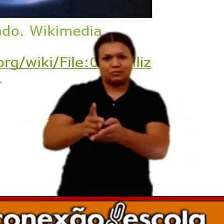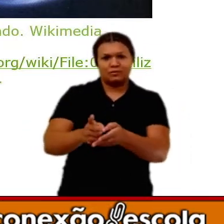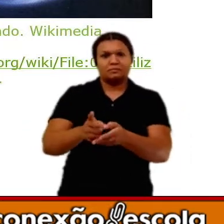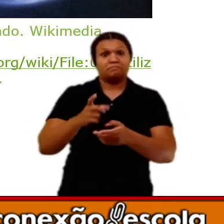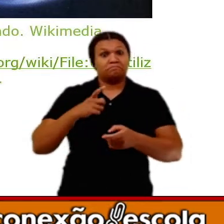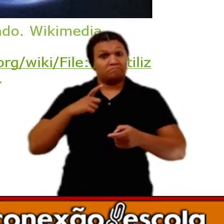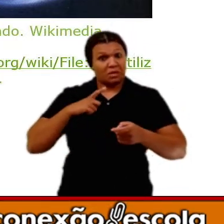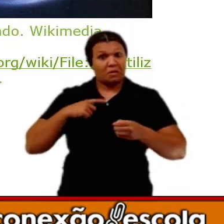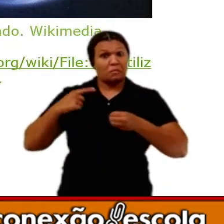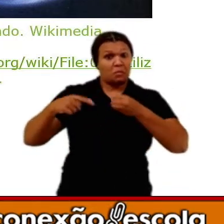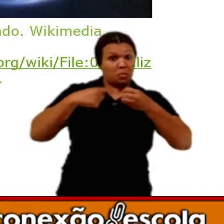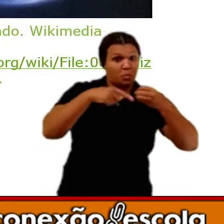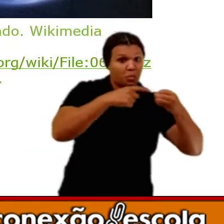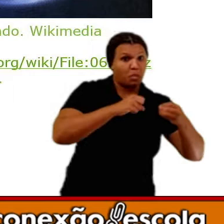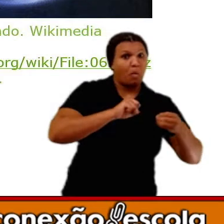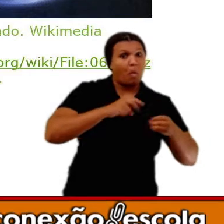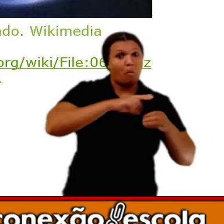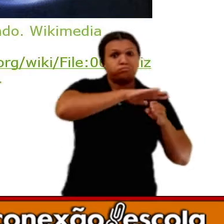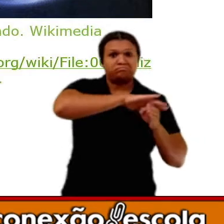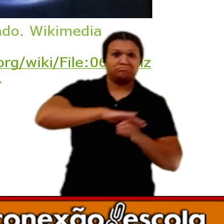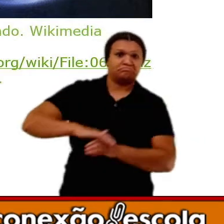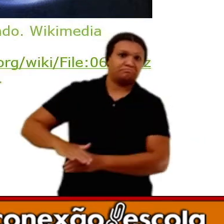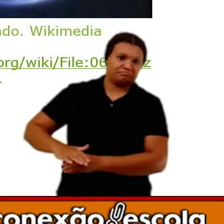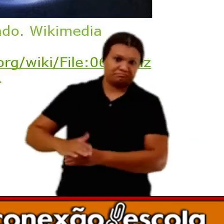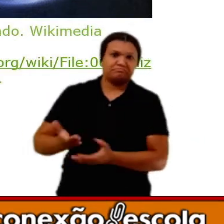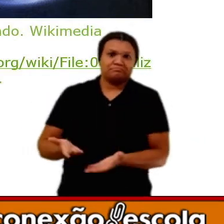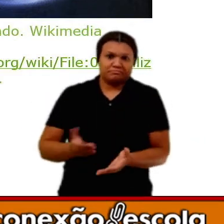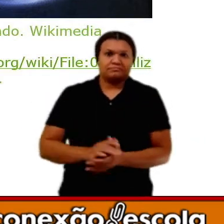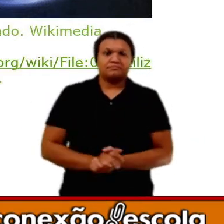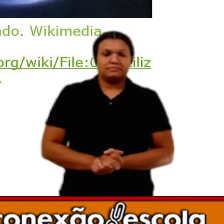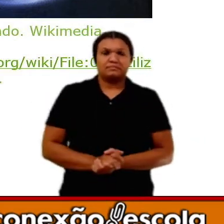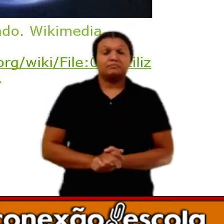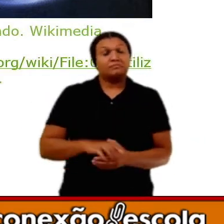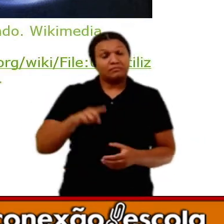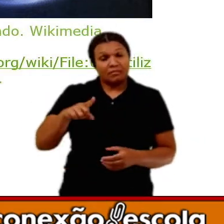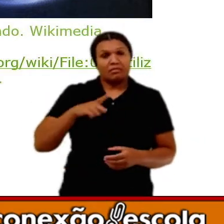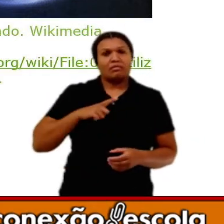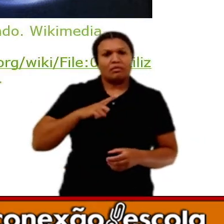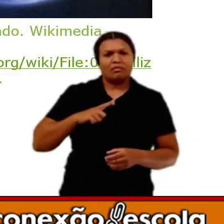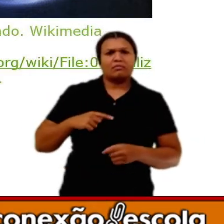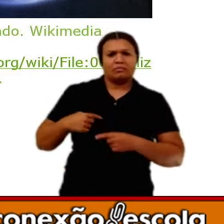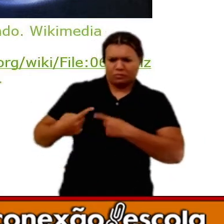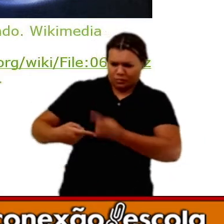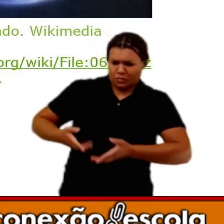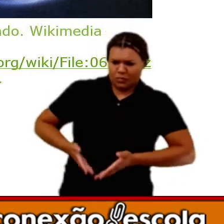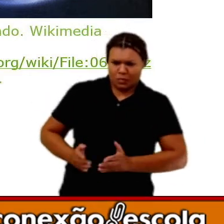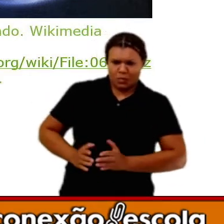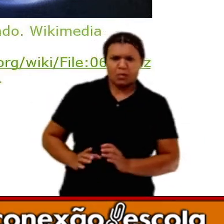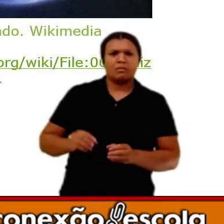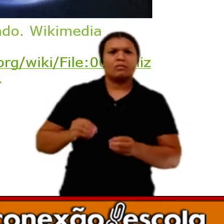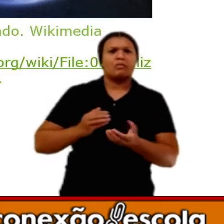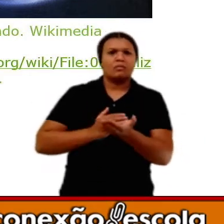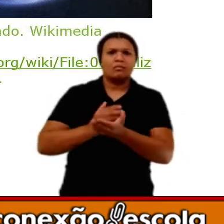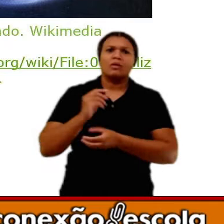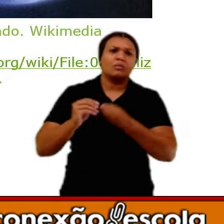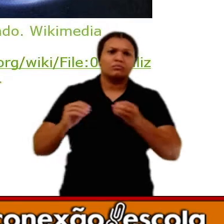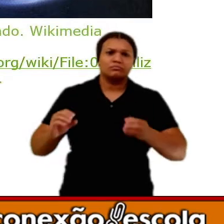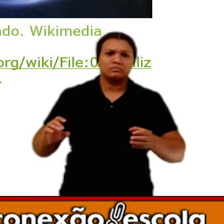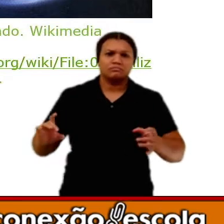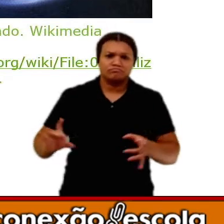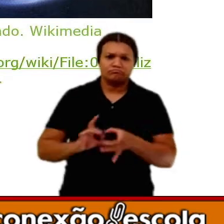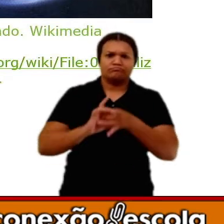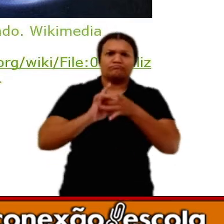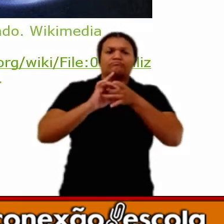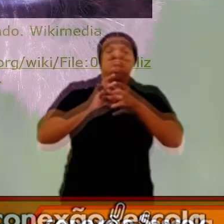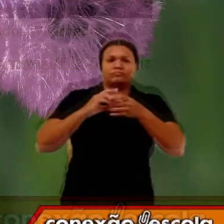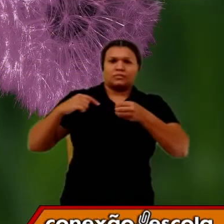sem gametas envolvidos. Quando essa reprodução ela se dá através da união de gametas, nós